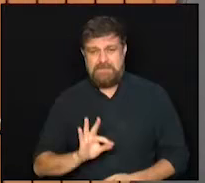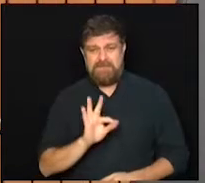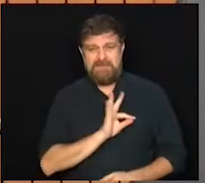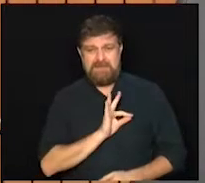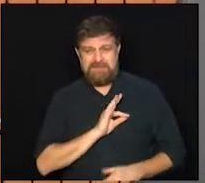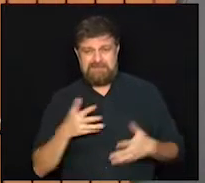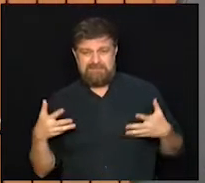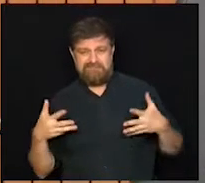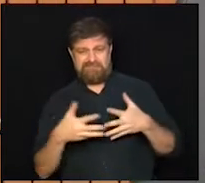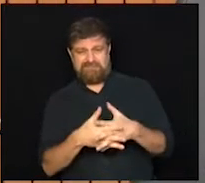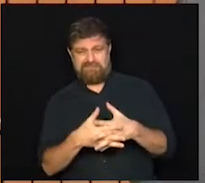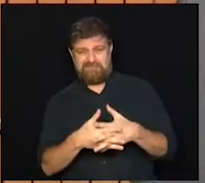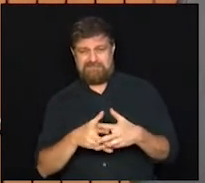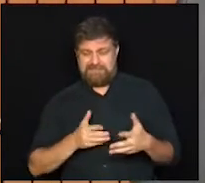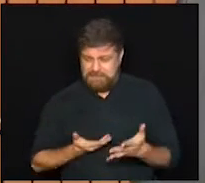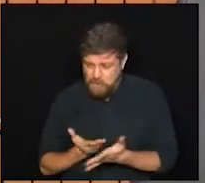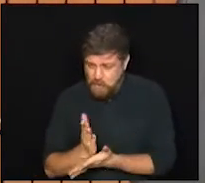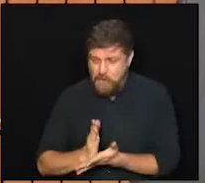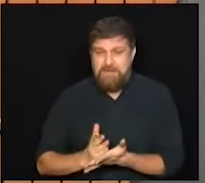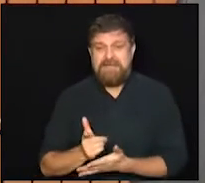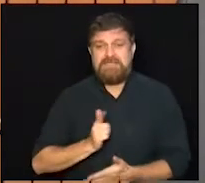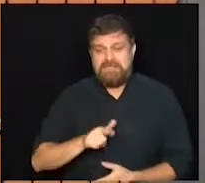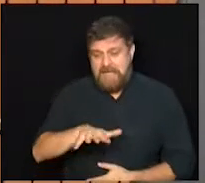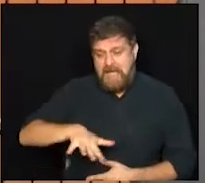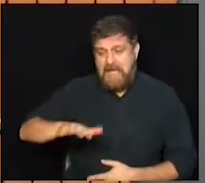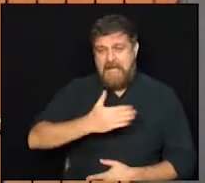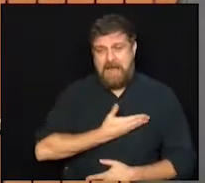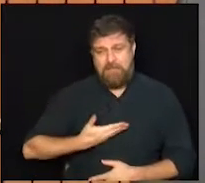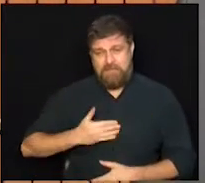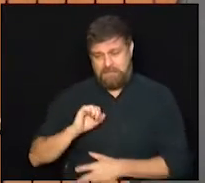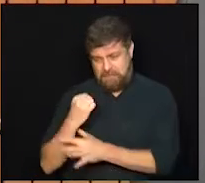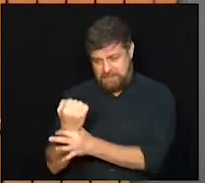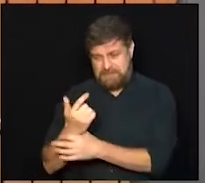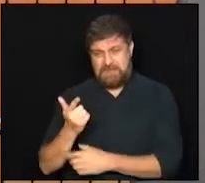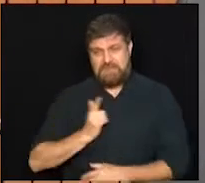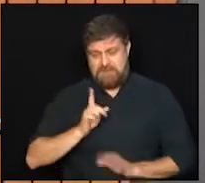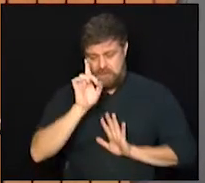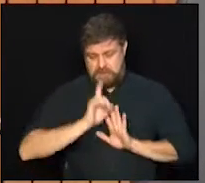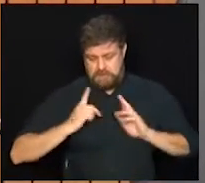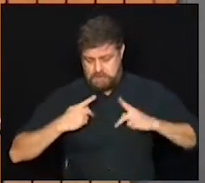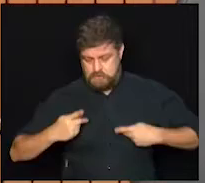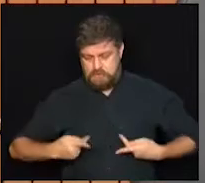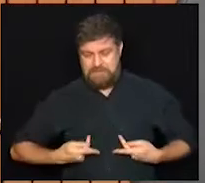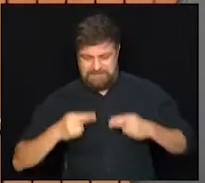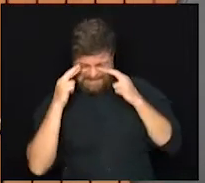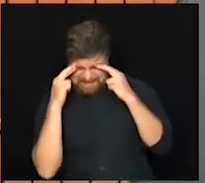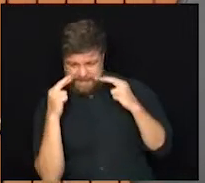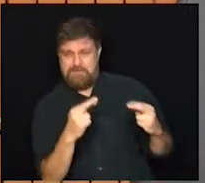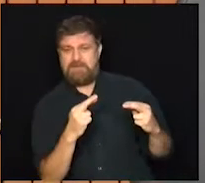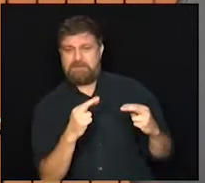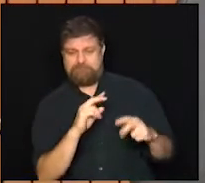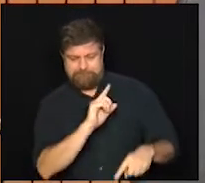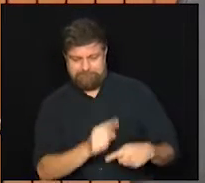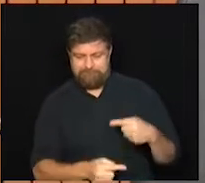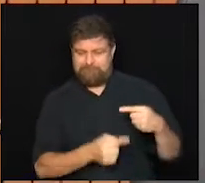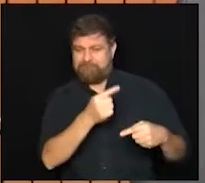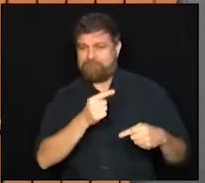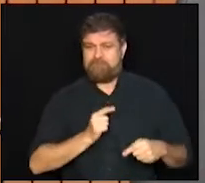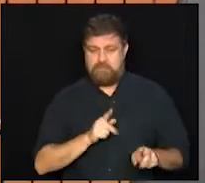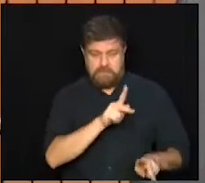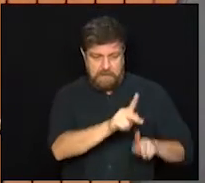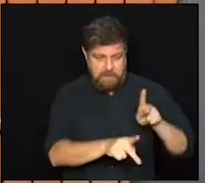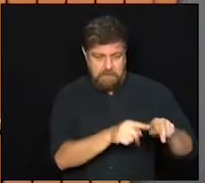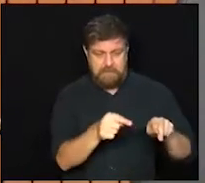Se tivéssemos uma política de segurança pública que respeitasse os direitos humanos, isso seria benéfico, tanto para a